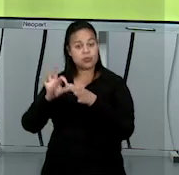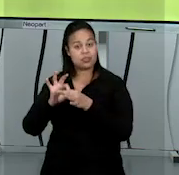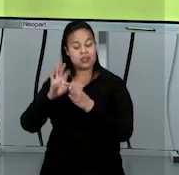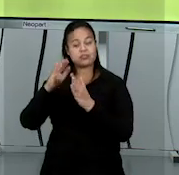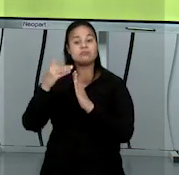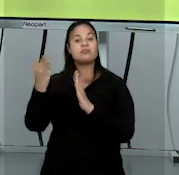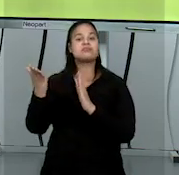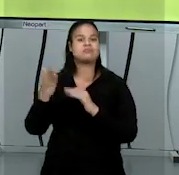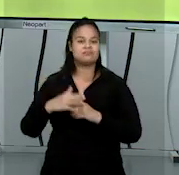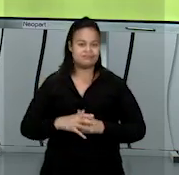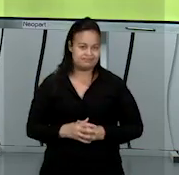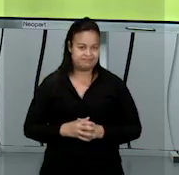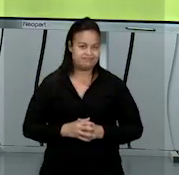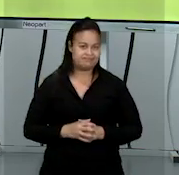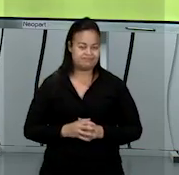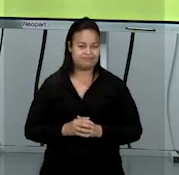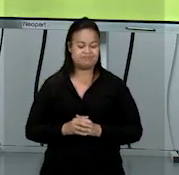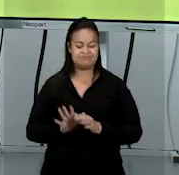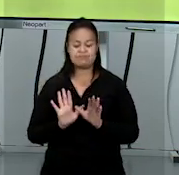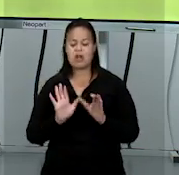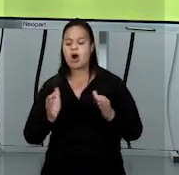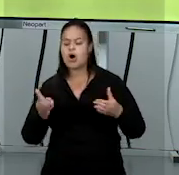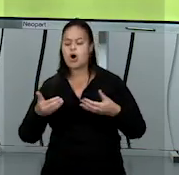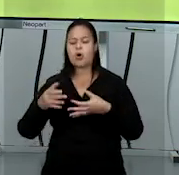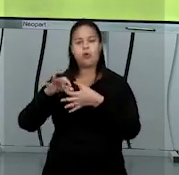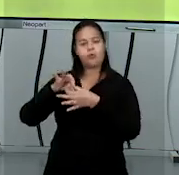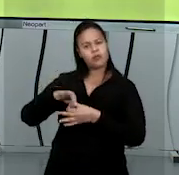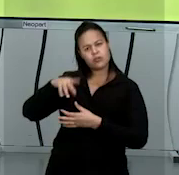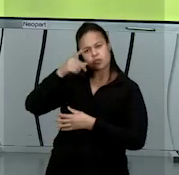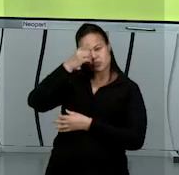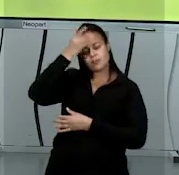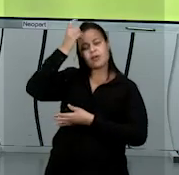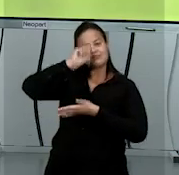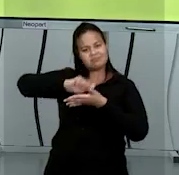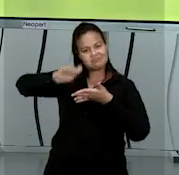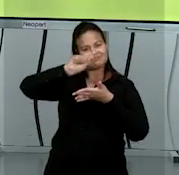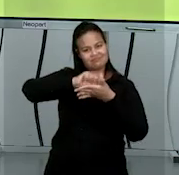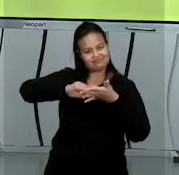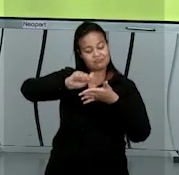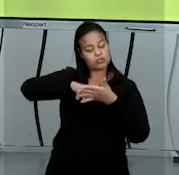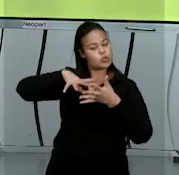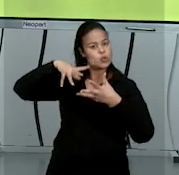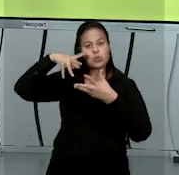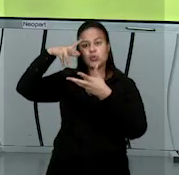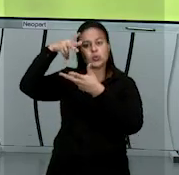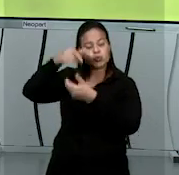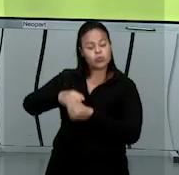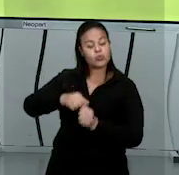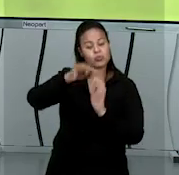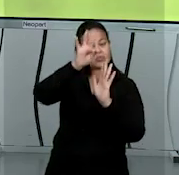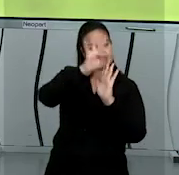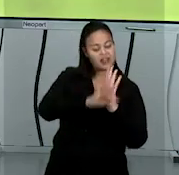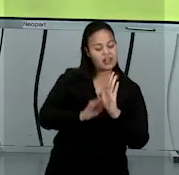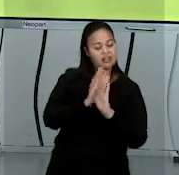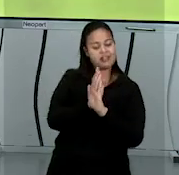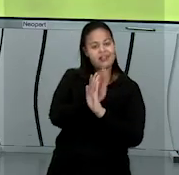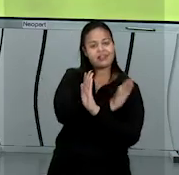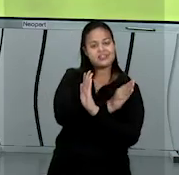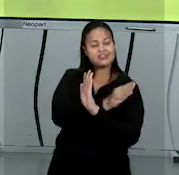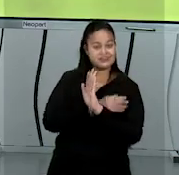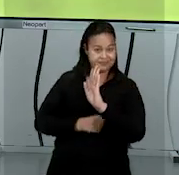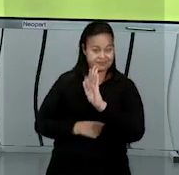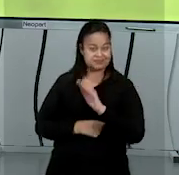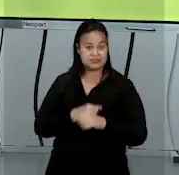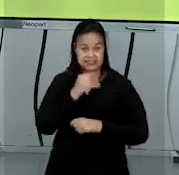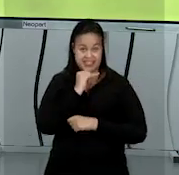fora, ao redor da obra, ao redor do autor, que envolve tudo, o texto e o pretexto. Por